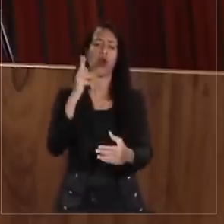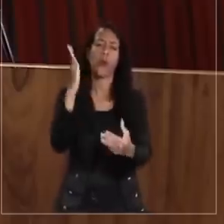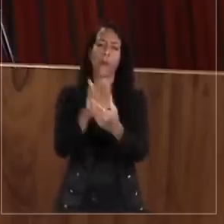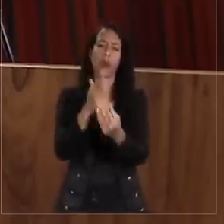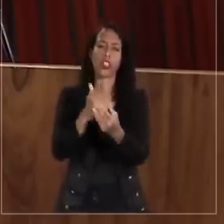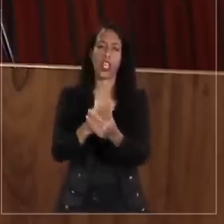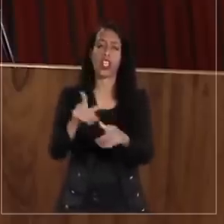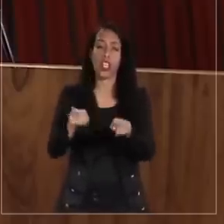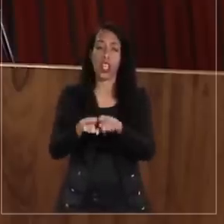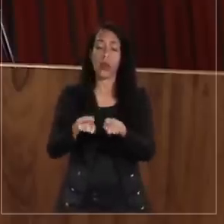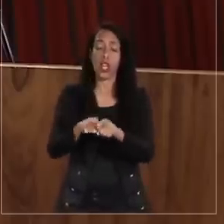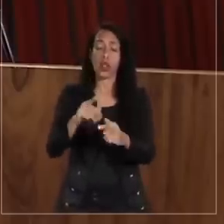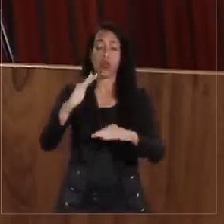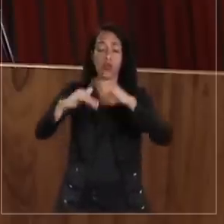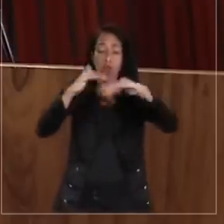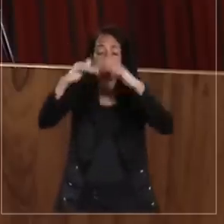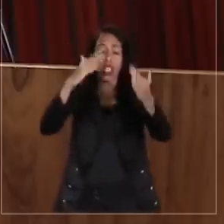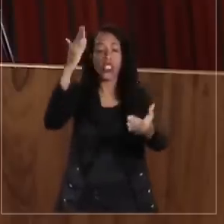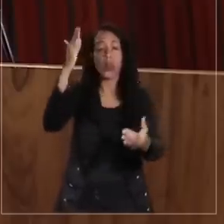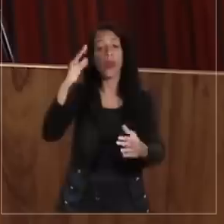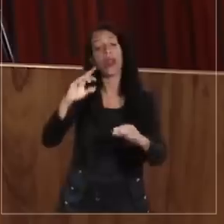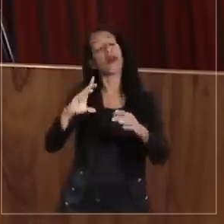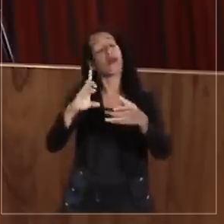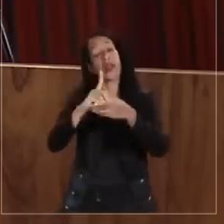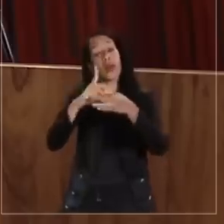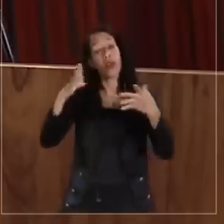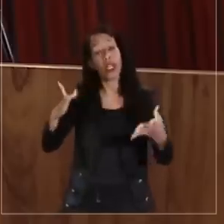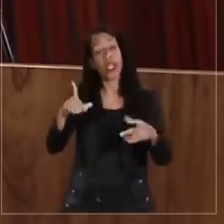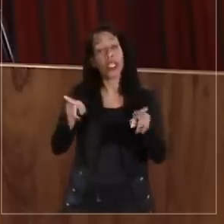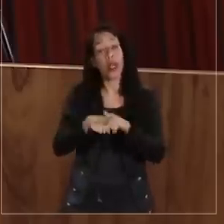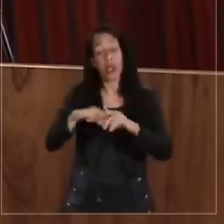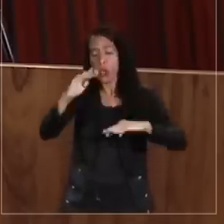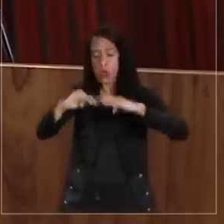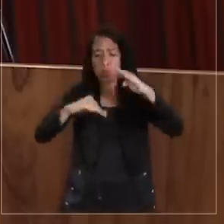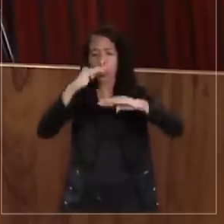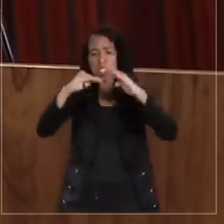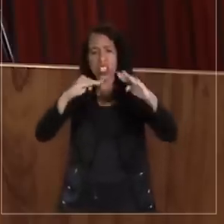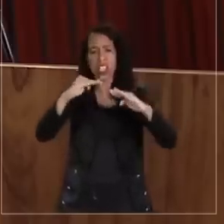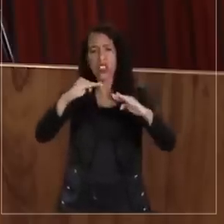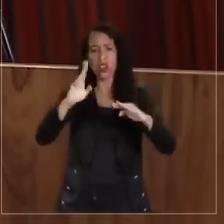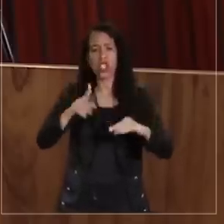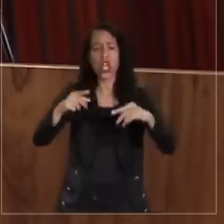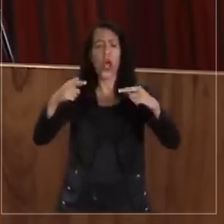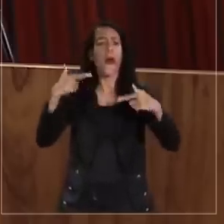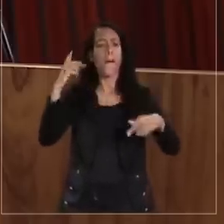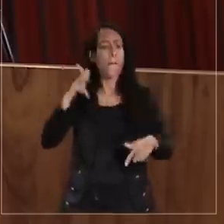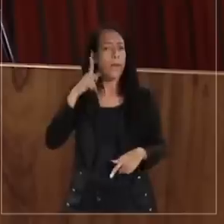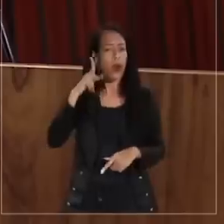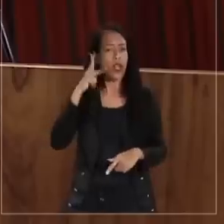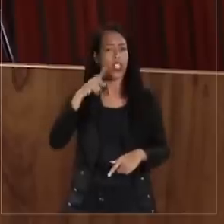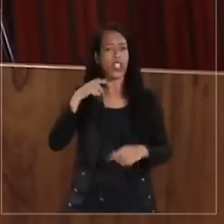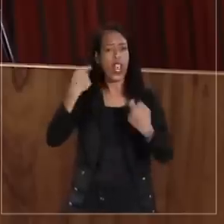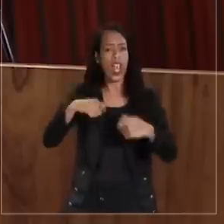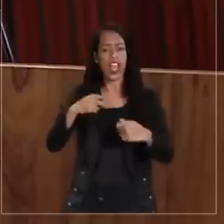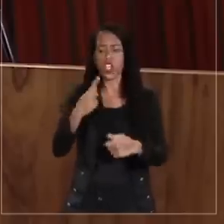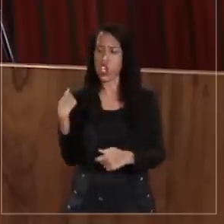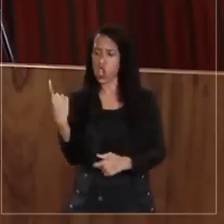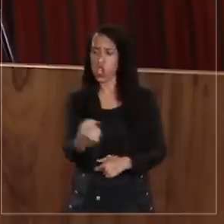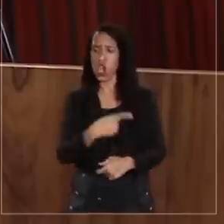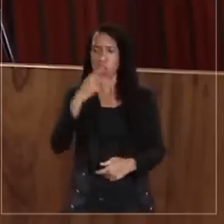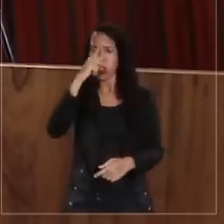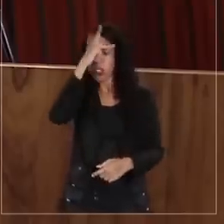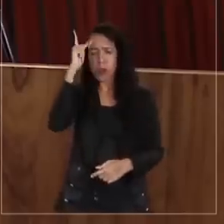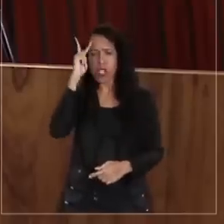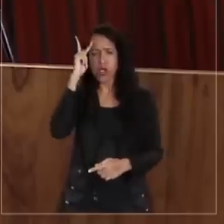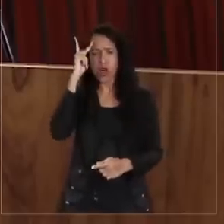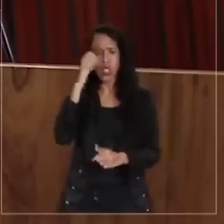processo democrático, mas para o processo judicial, mas para o processo democrático como um processo político, que é dever de todos nós cidadãos,